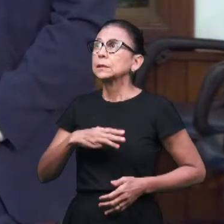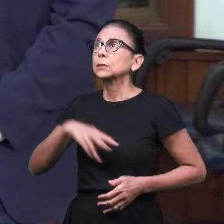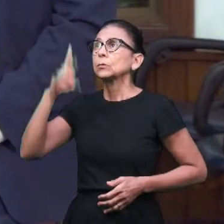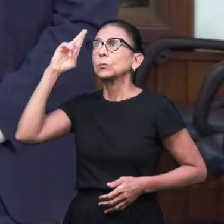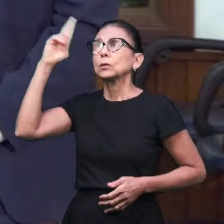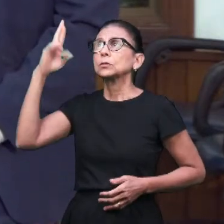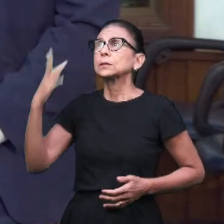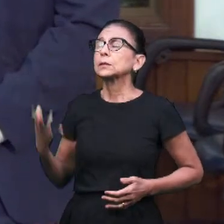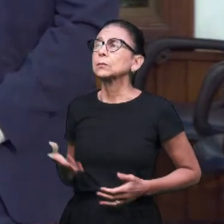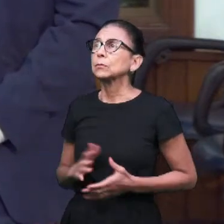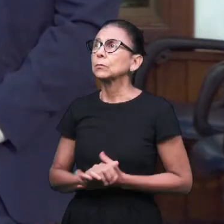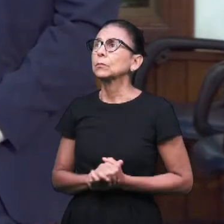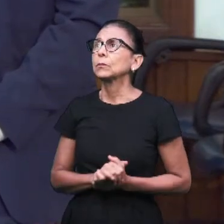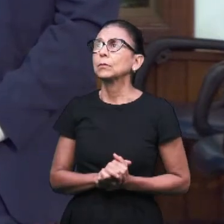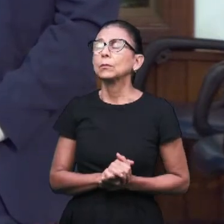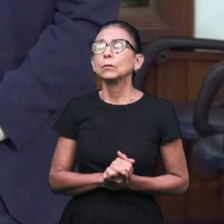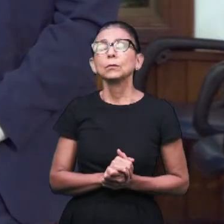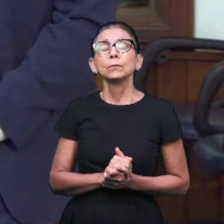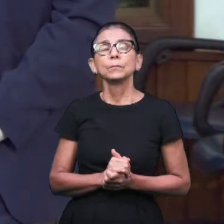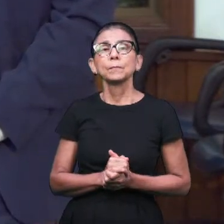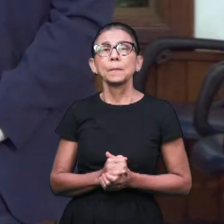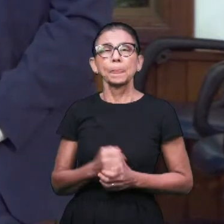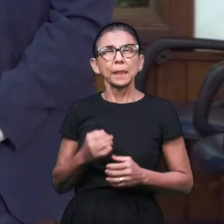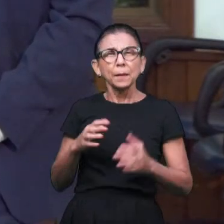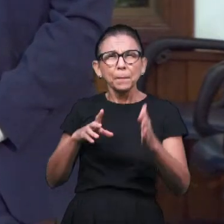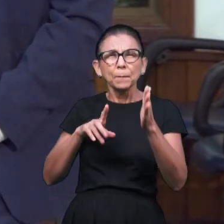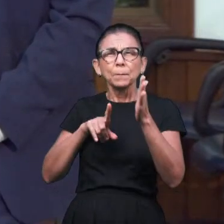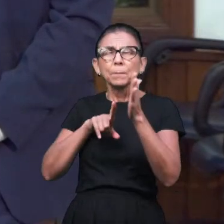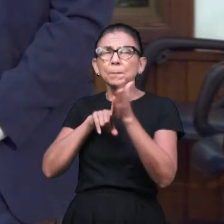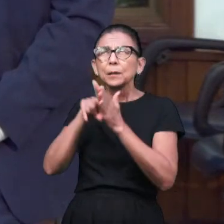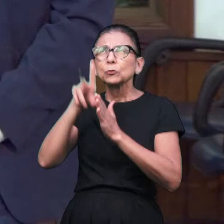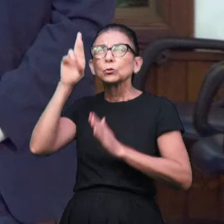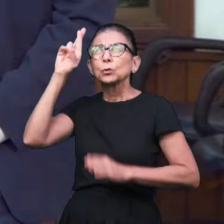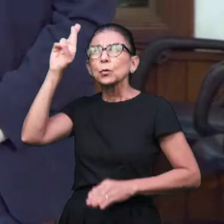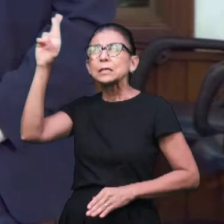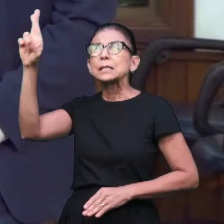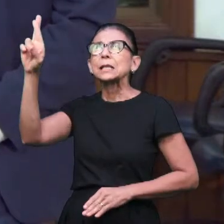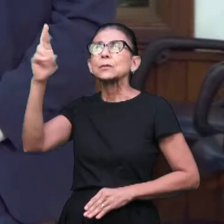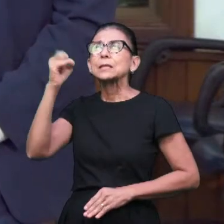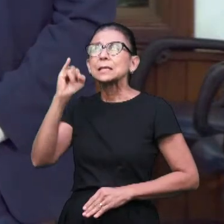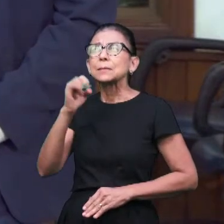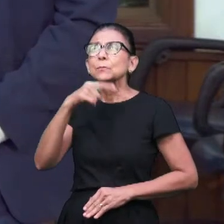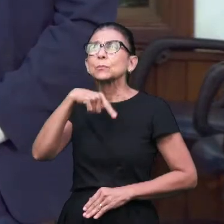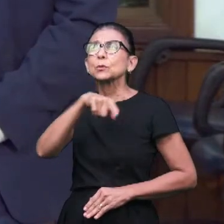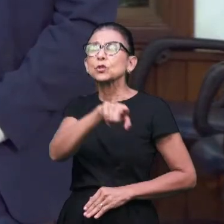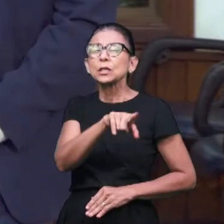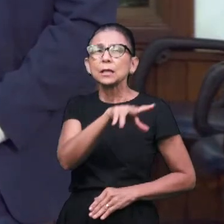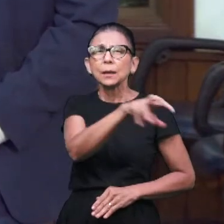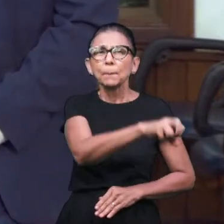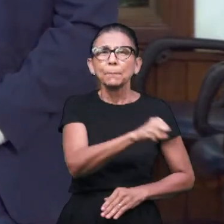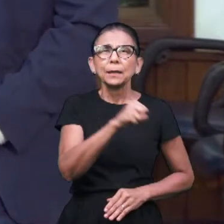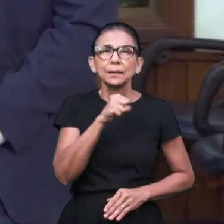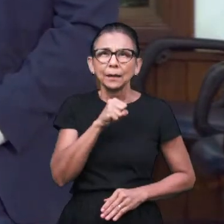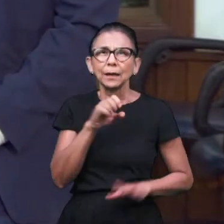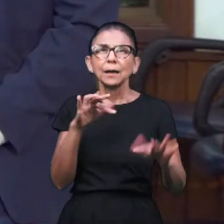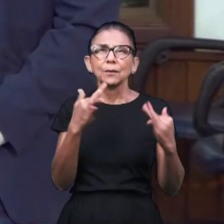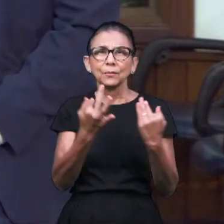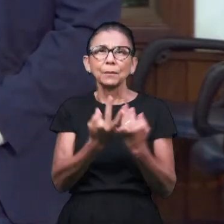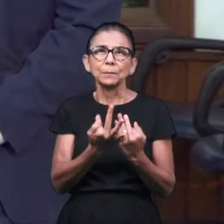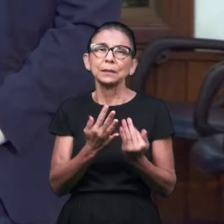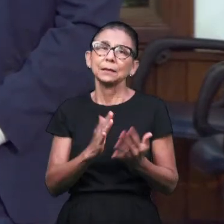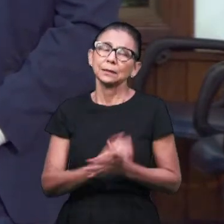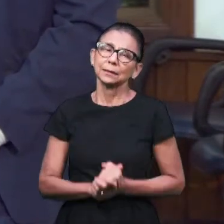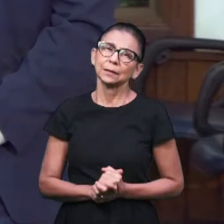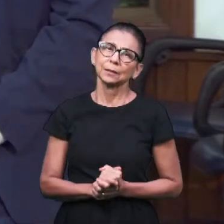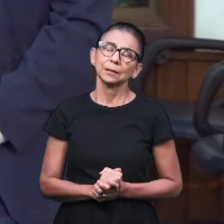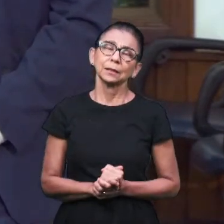Senhor, porque não tinha consultado antes, né? Consultou o Senhor, foi. E o Senhor deu uma grande vitória, resgatou a esposa, os filhos, todos os valentes choraram. Eu sempre